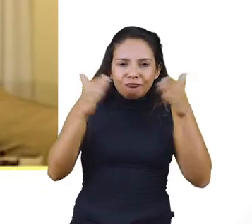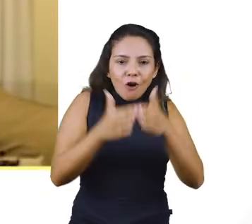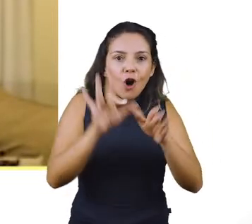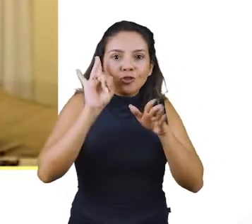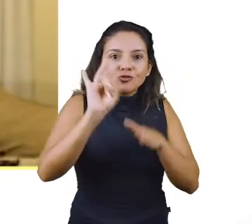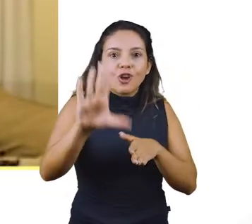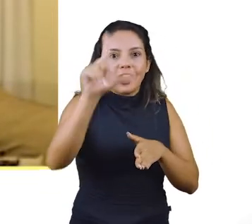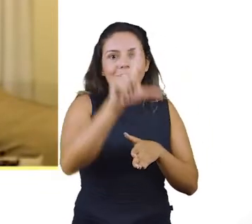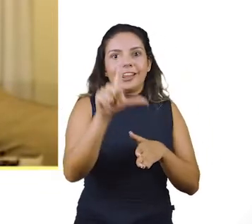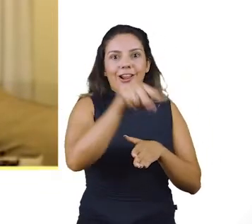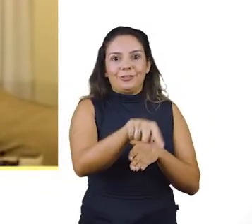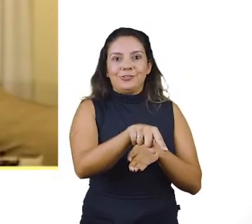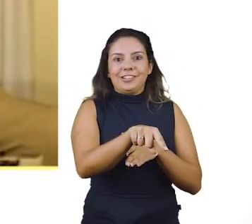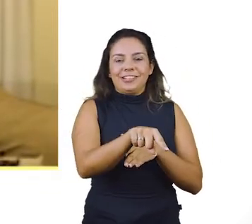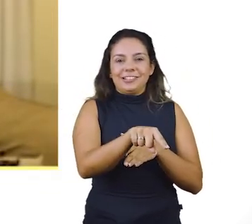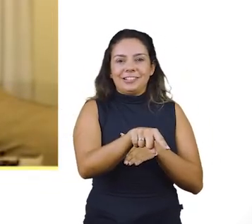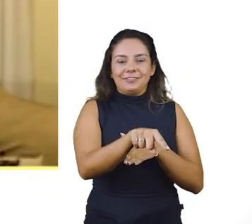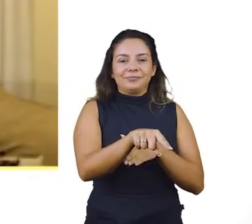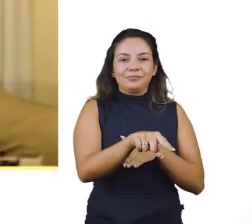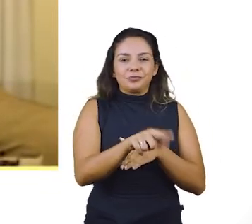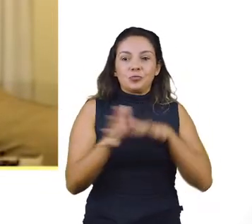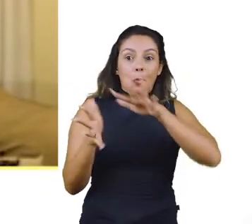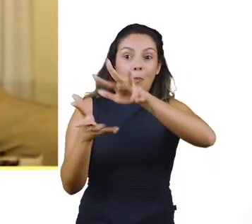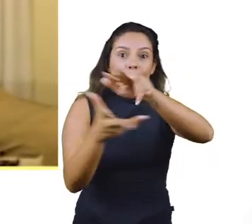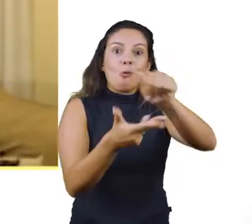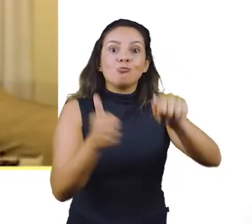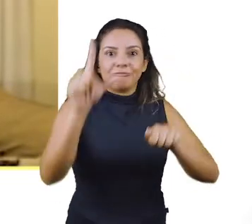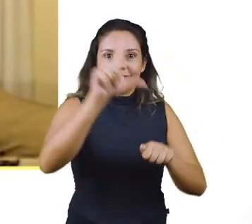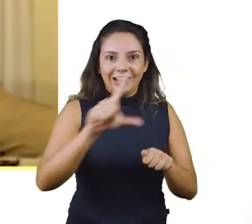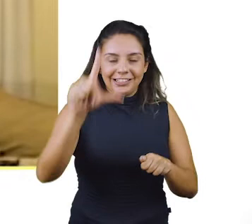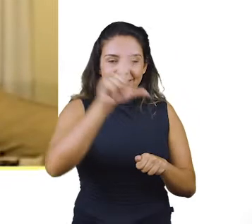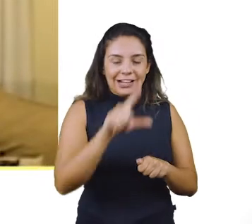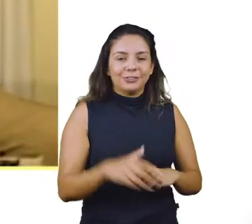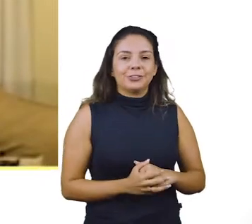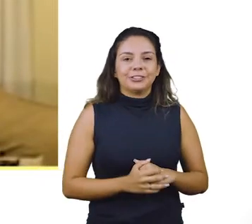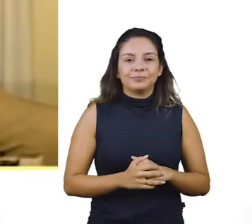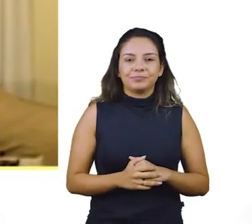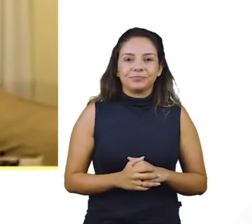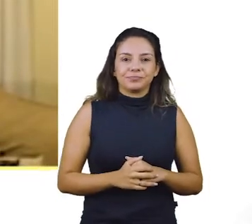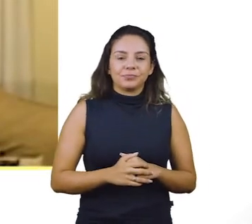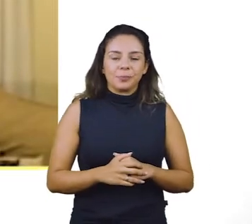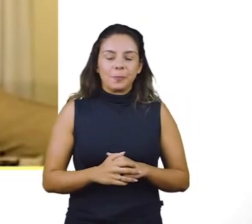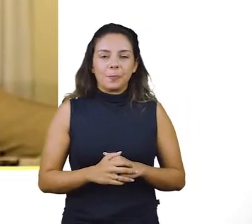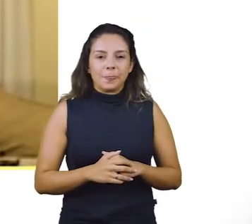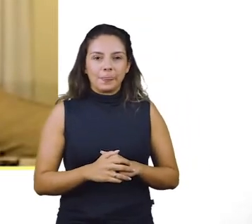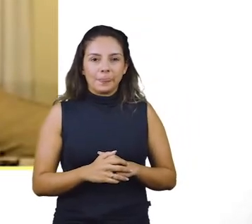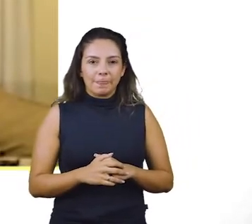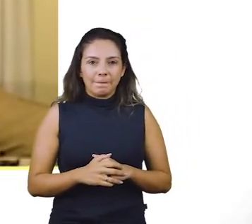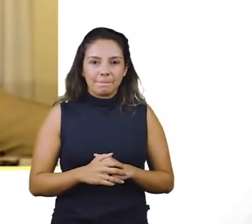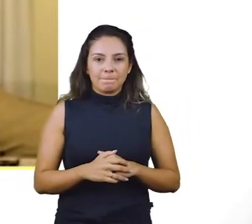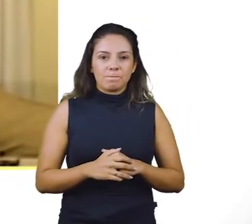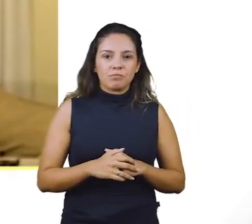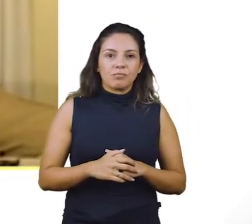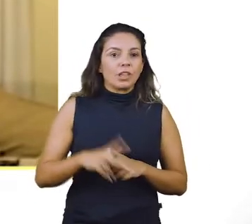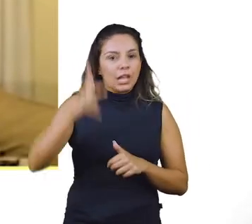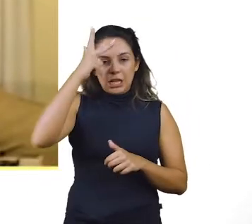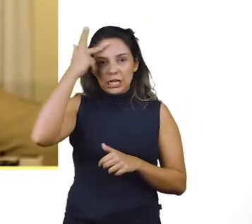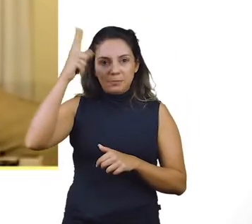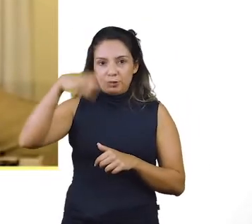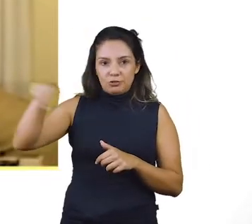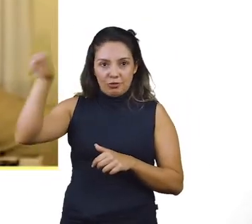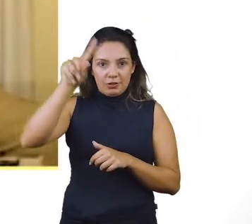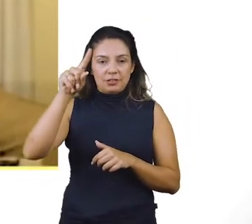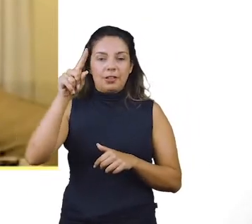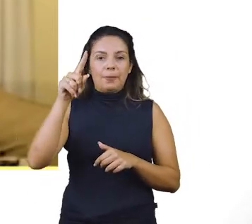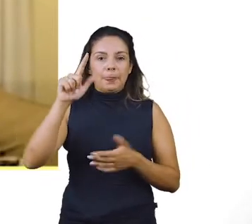isso de qualquer forma. A gente sabe que boa parte da cidade passa pelo festival. Muita gente de fora também